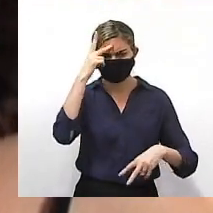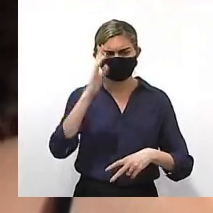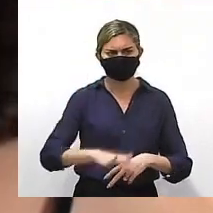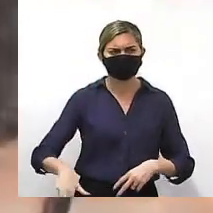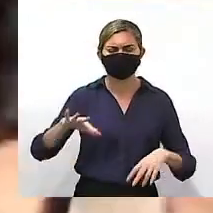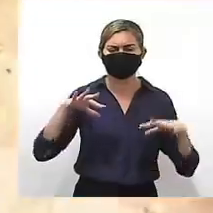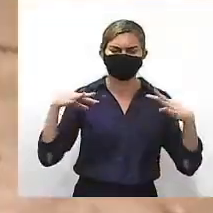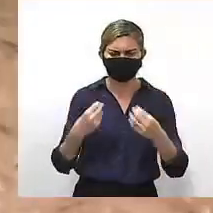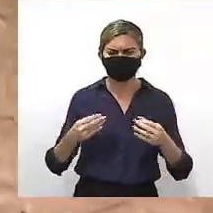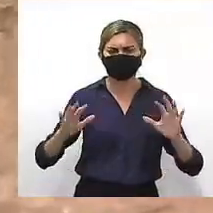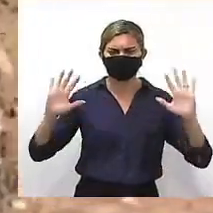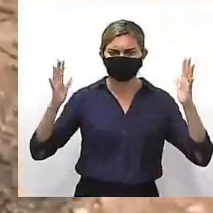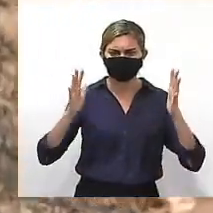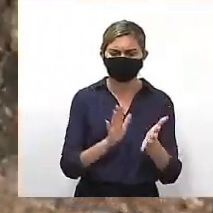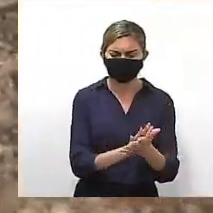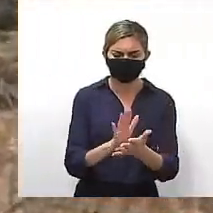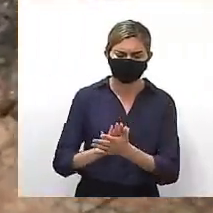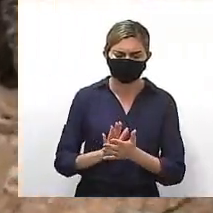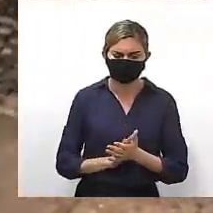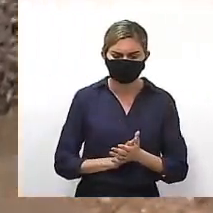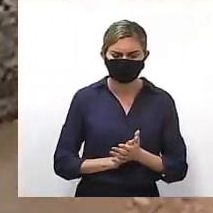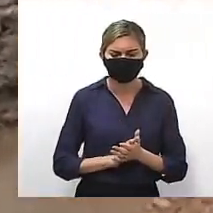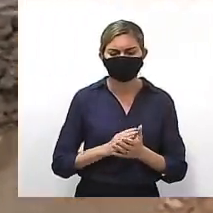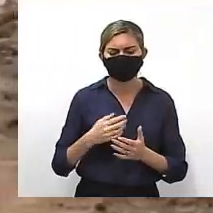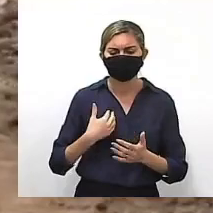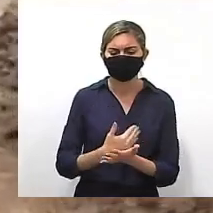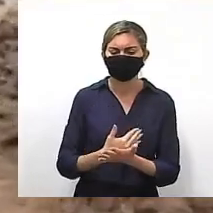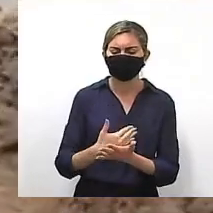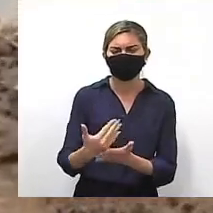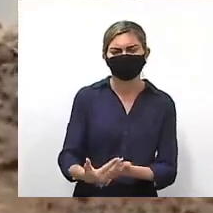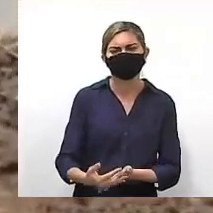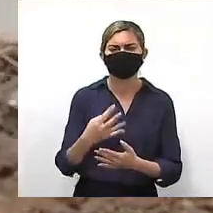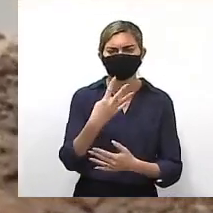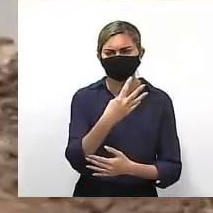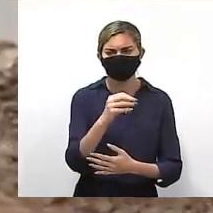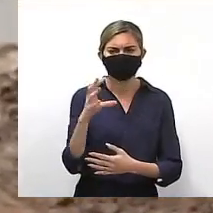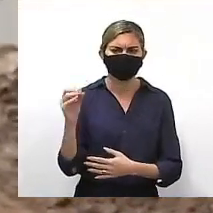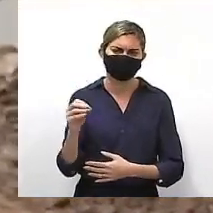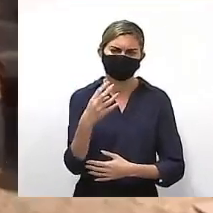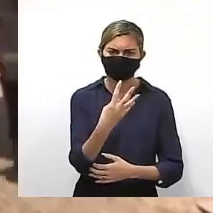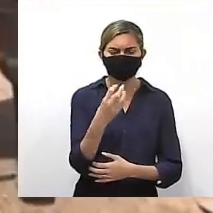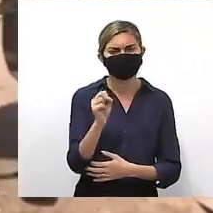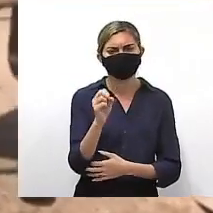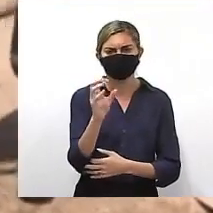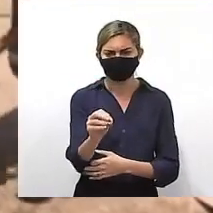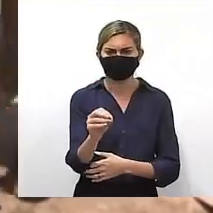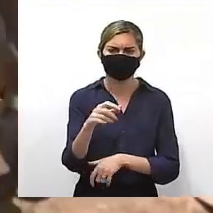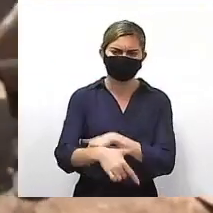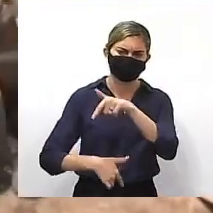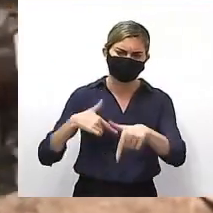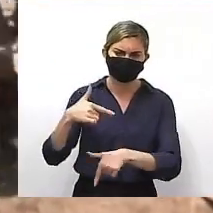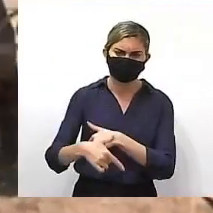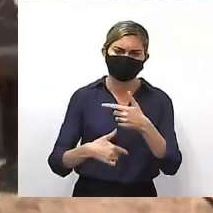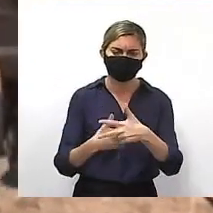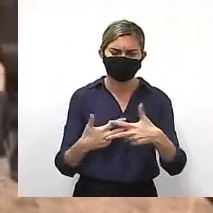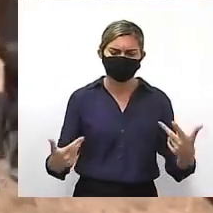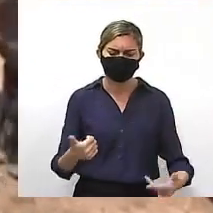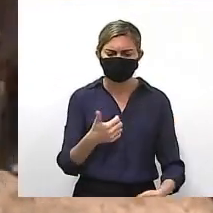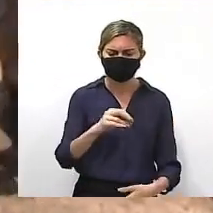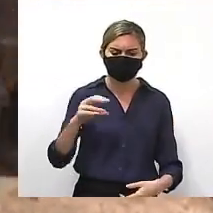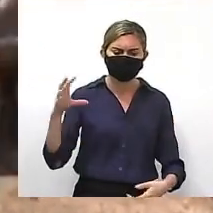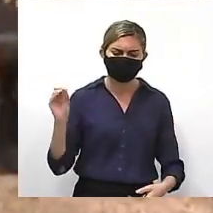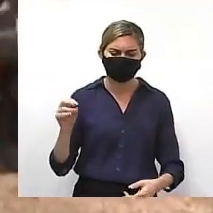de parabéns. As obras mobilizam cerca de 480 trabalhadores, dos quais 100 são da